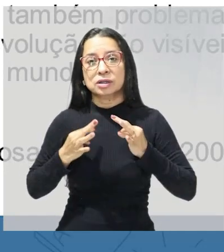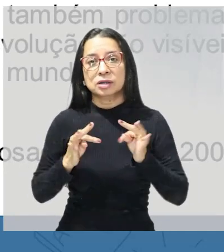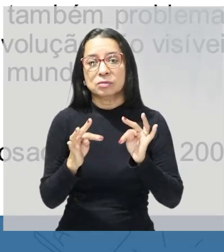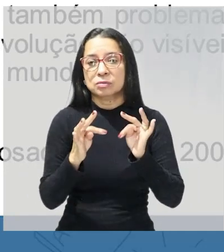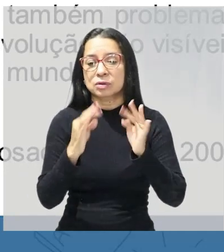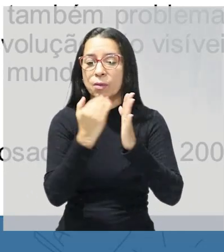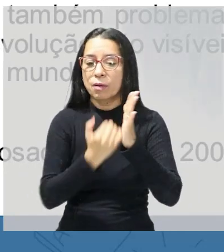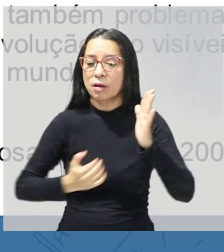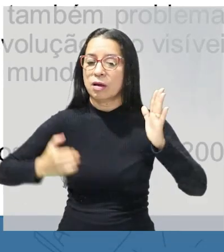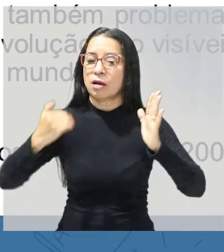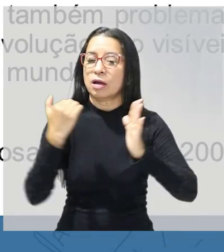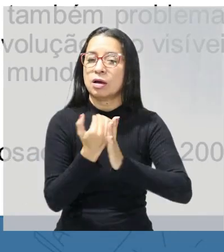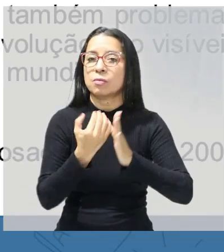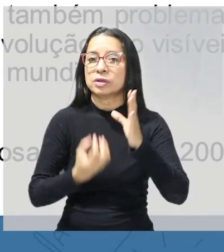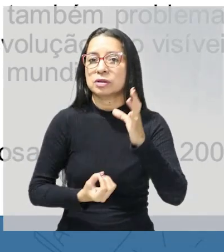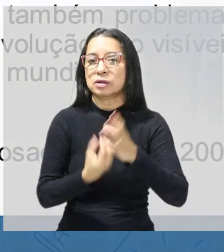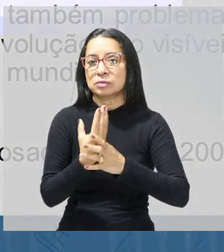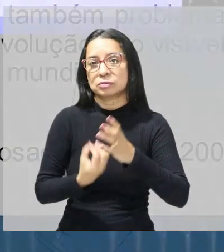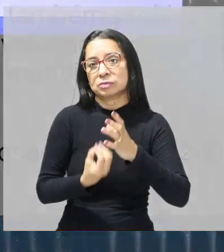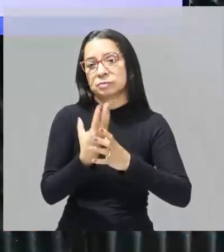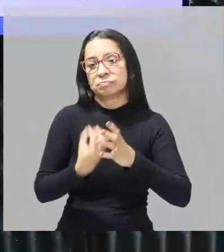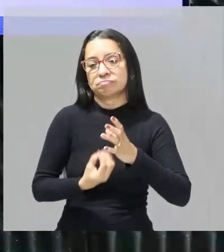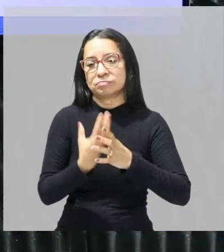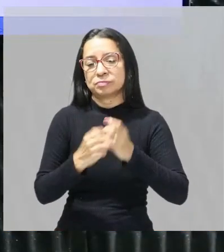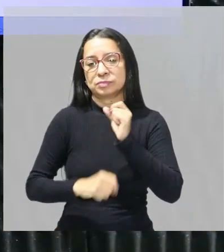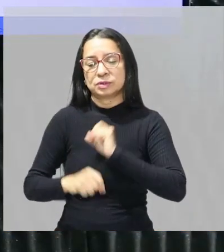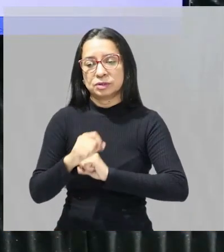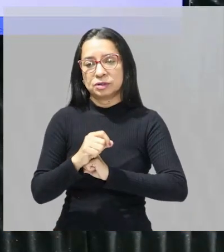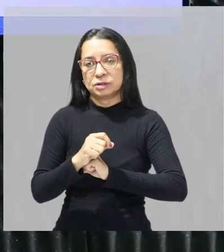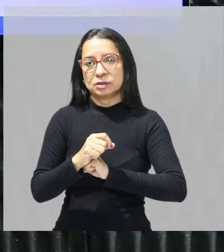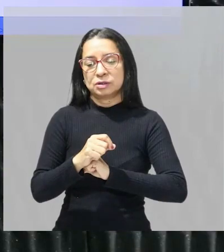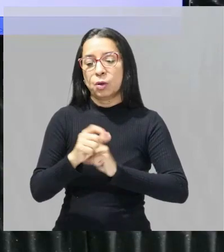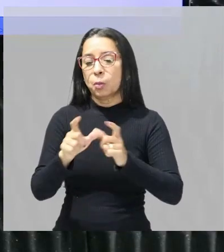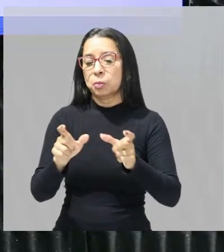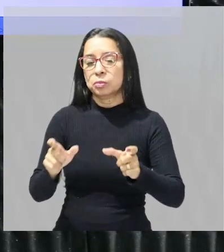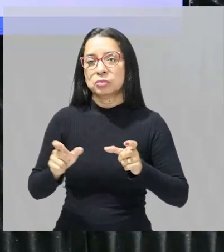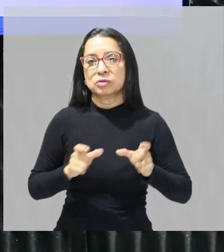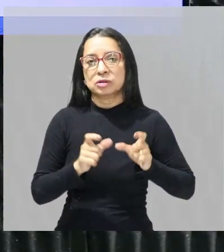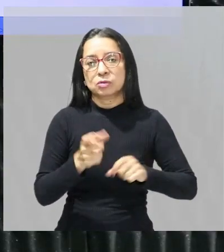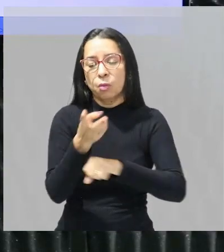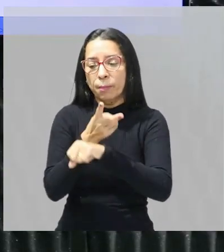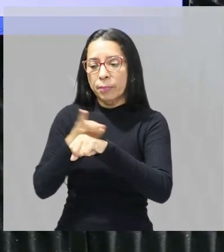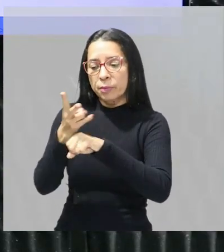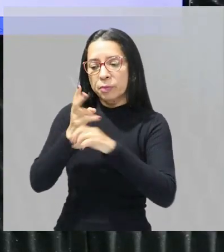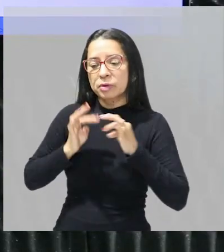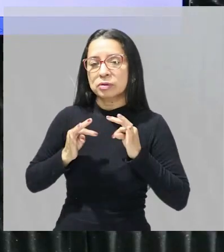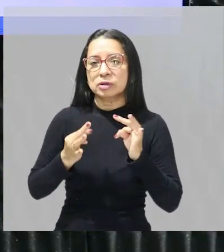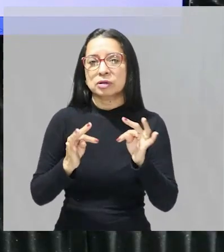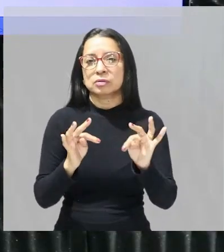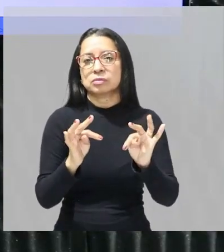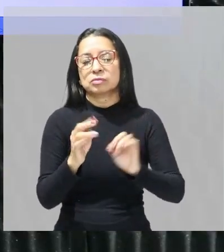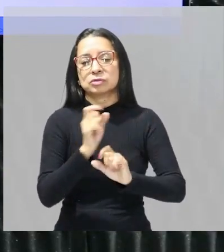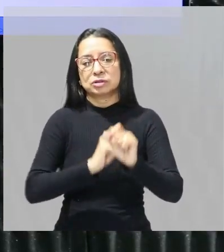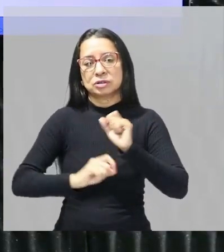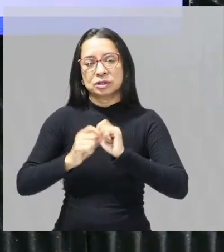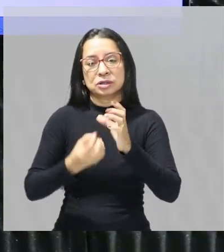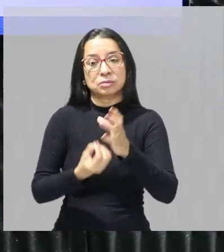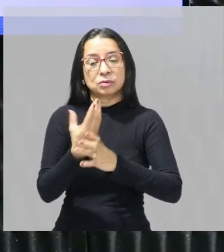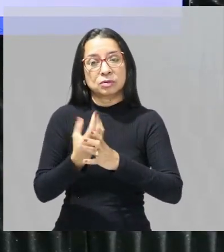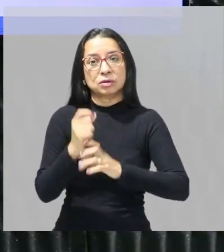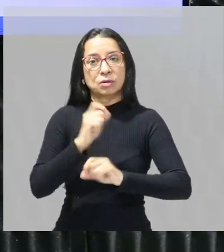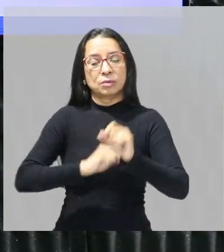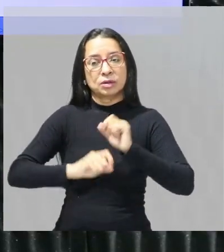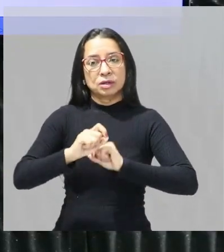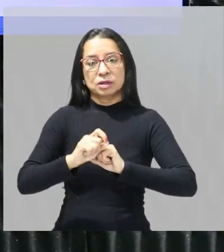sua produtividade. Daí vem o nome de intenso, tá certo? Ou seja, vamos aí buscar, né, tecnologia nessa produção para